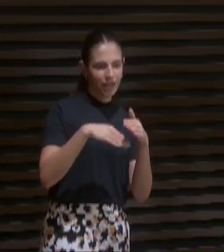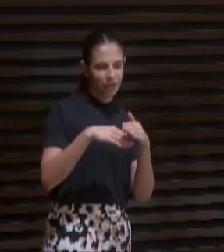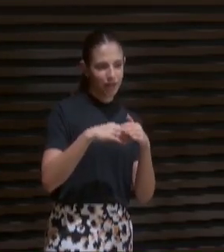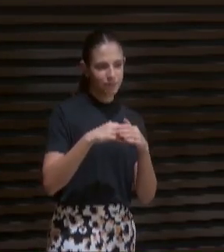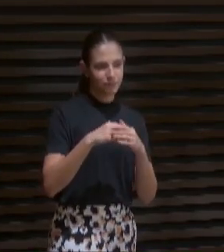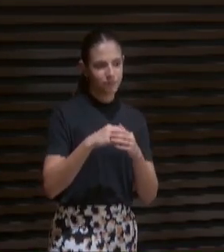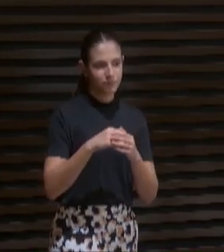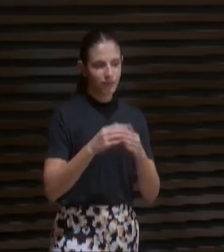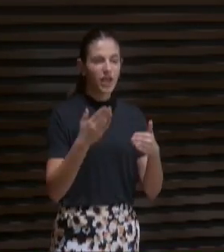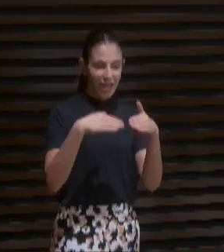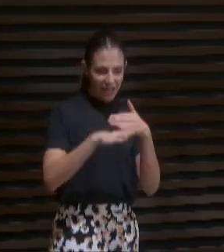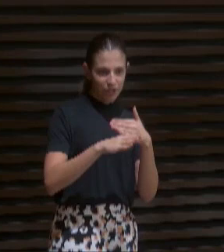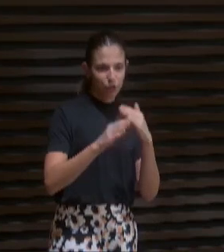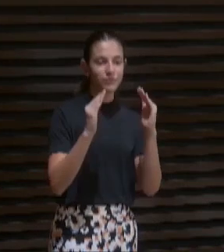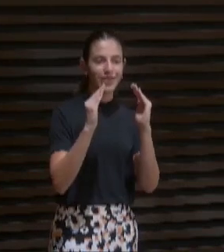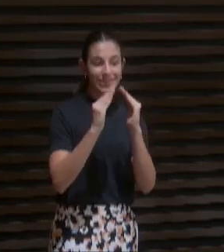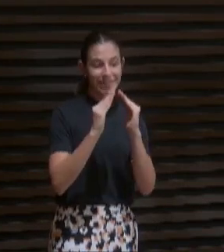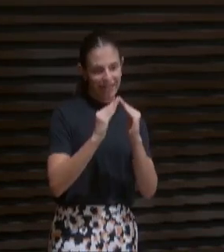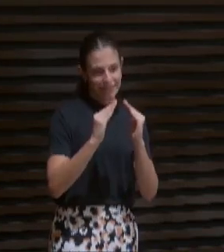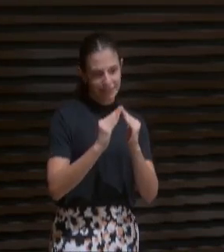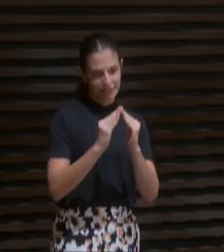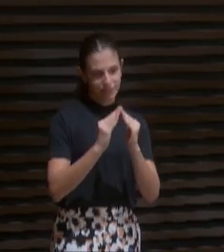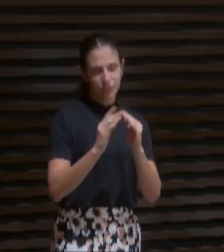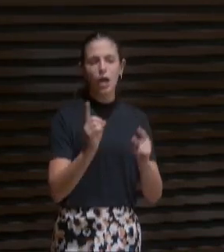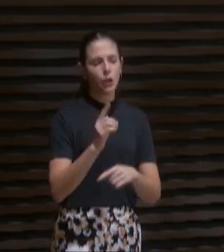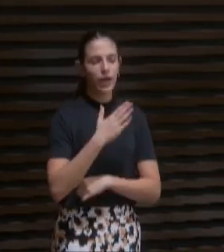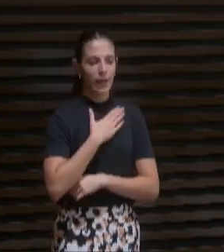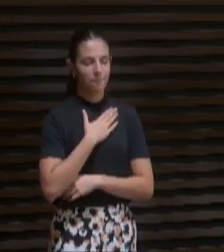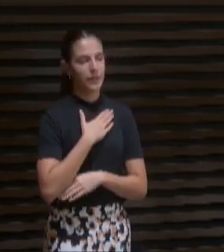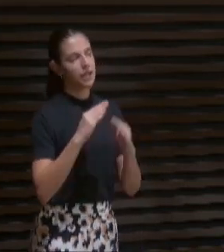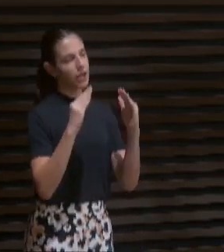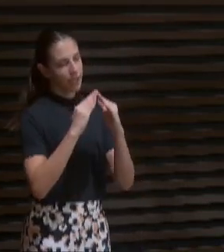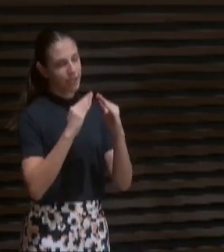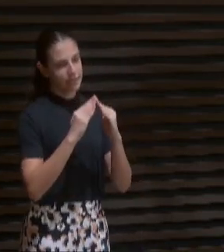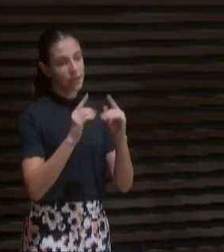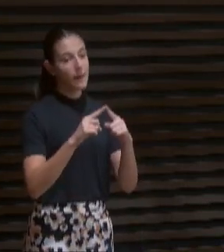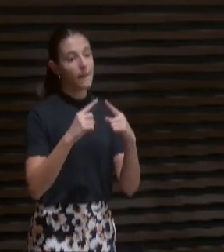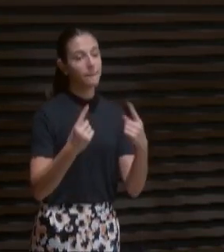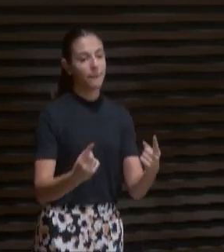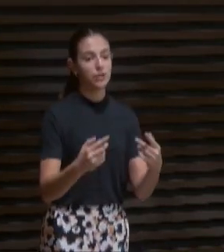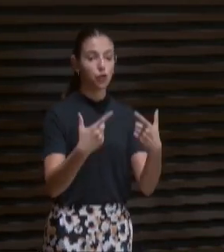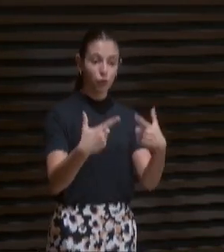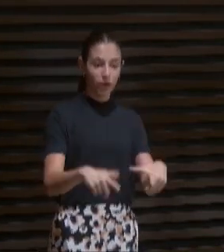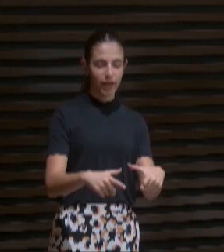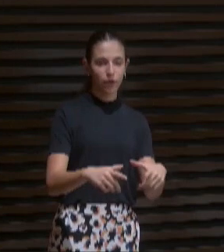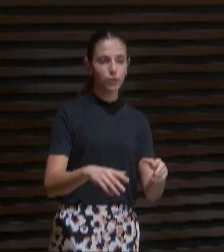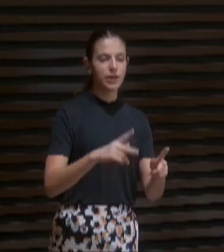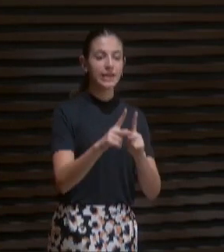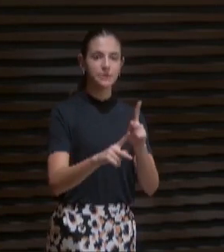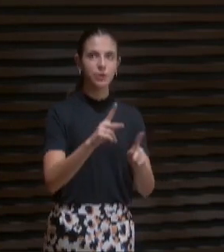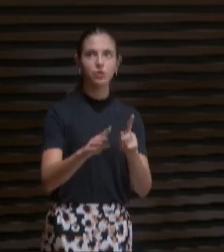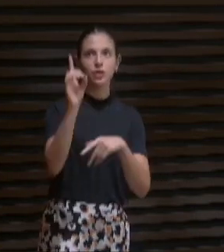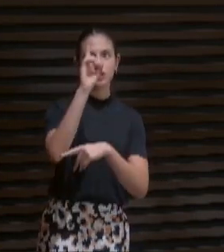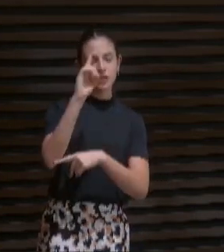as casas aqui, não é a minha casa em si, mas é onde a igreja se reunia. A igreja se reunia em